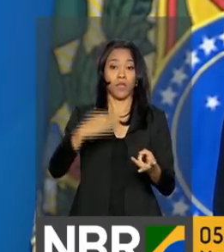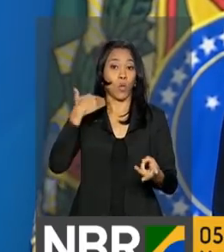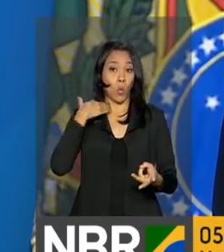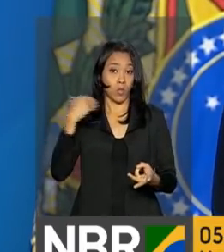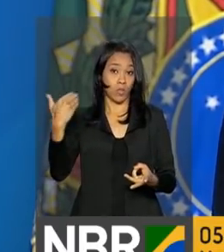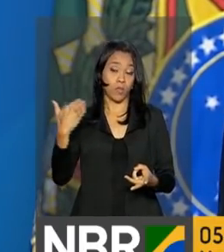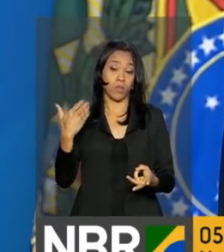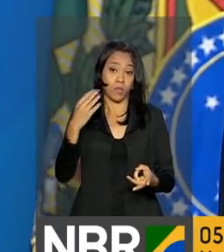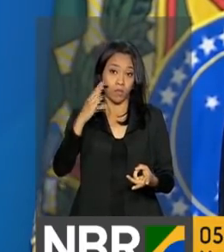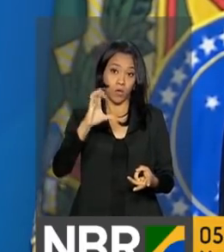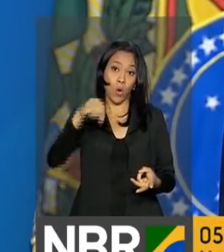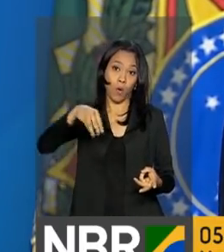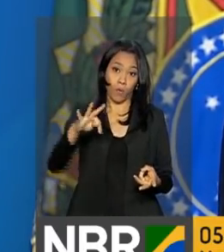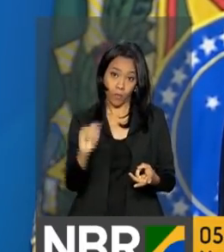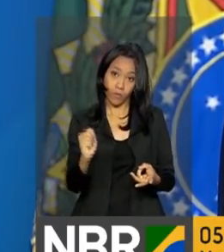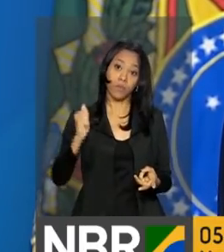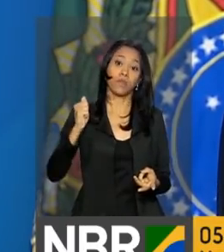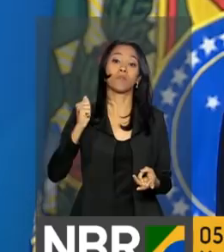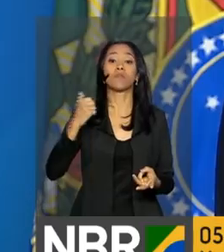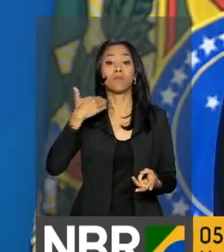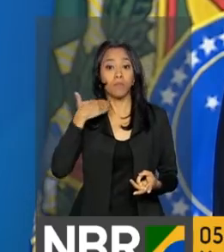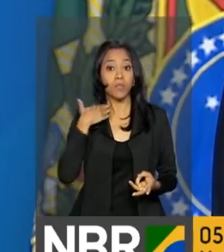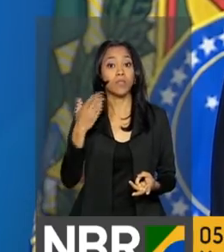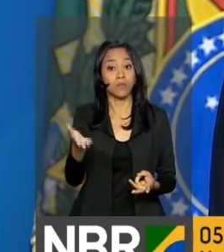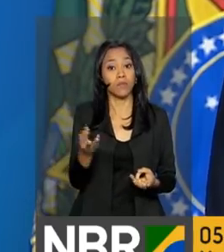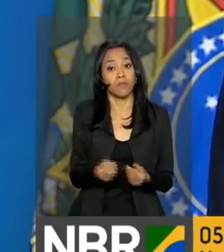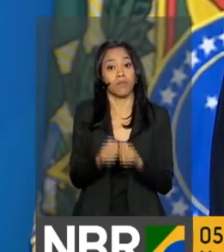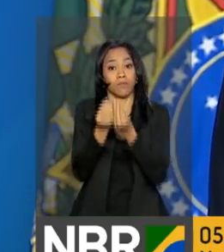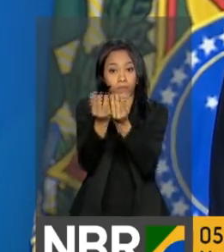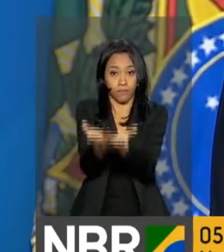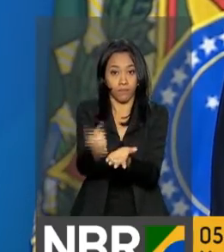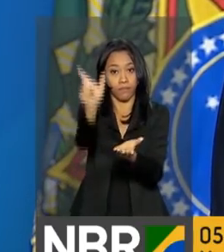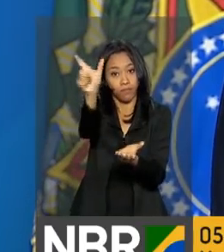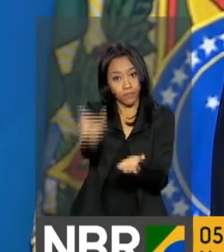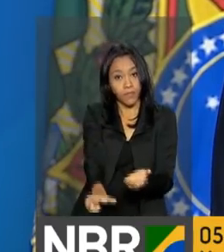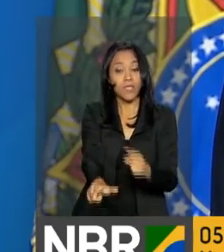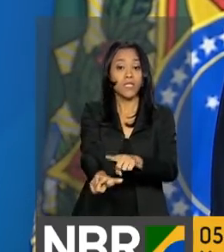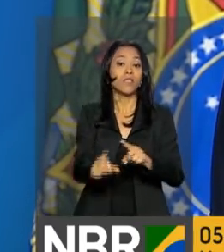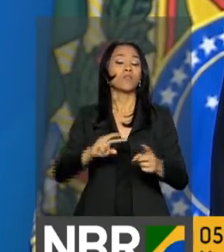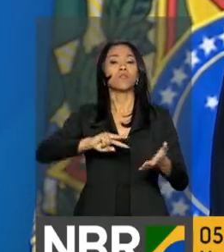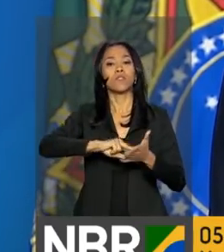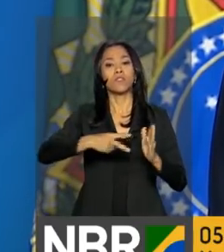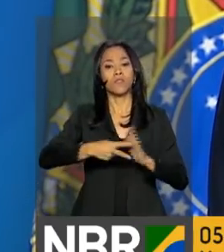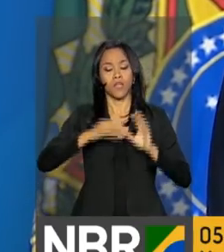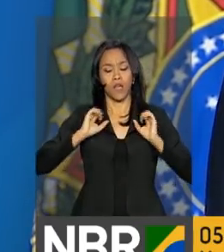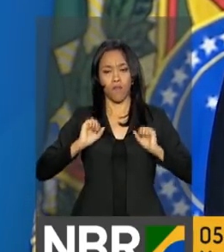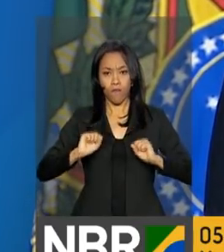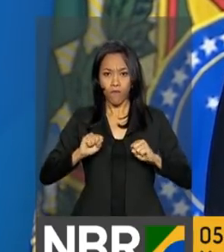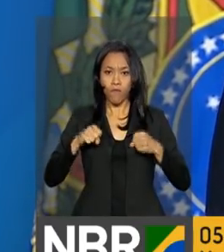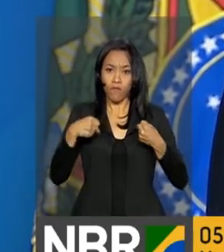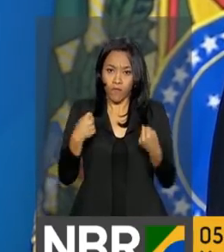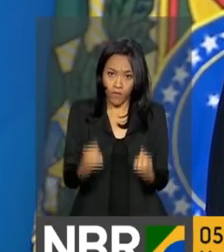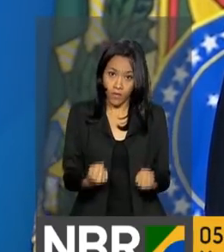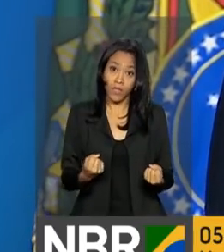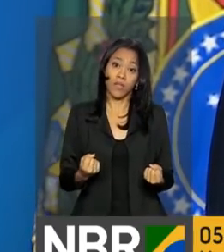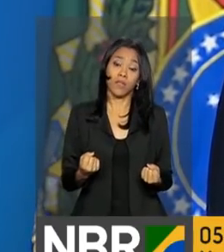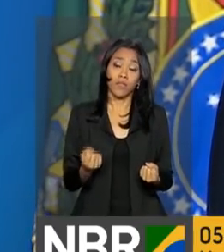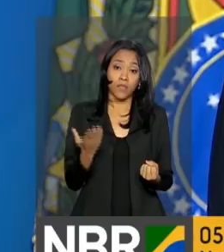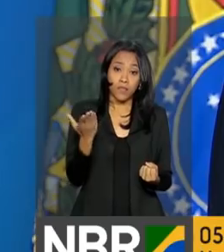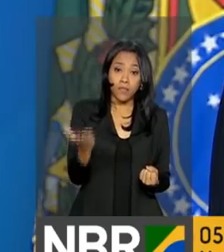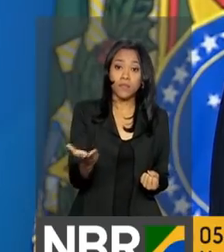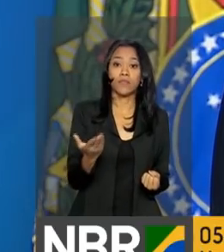essa naturalmente é medida que fortalece a dignidade de quem está em